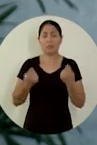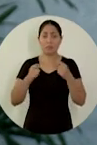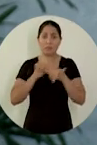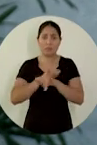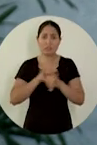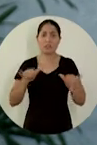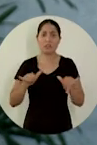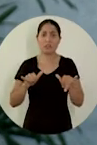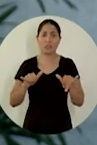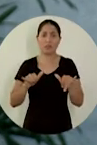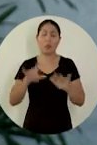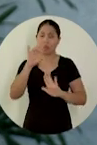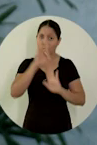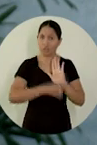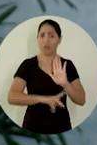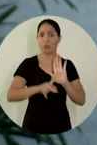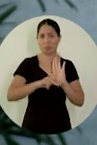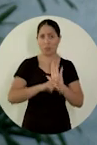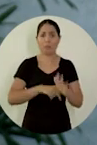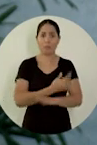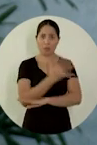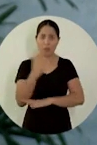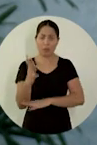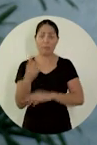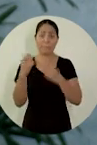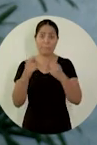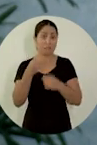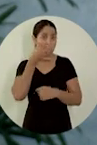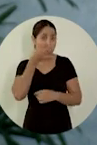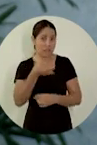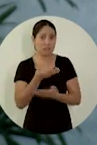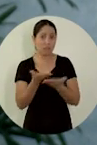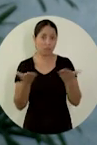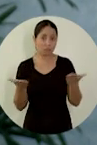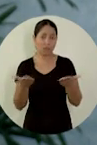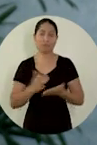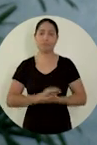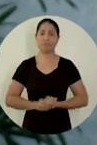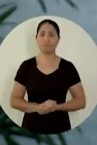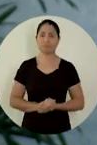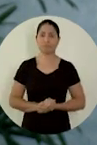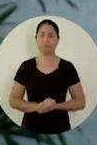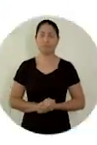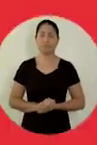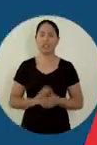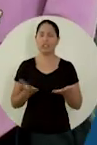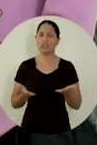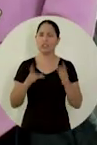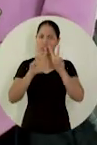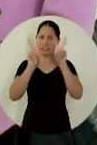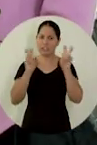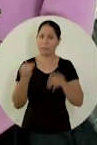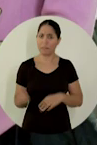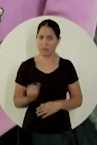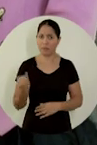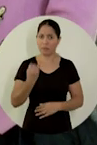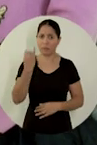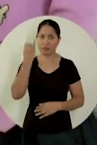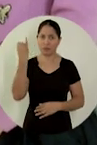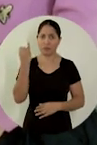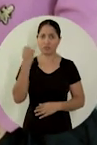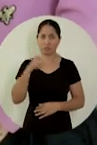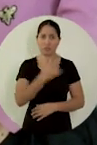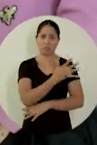Por isso é preciso falar sobre o direito ambiental. É preciso chamar a atenção para o assunto. E para falar de um tema